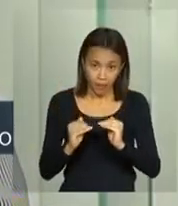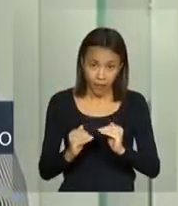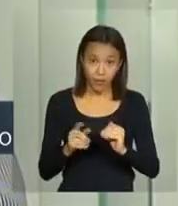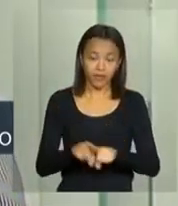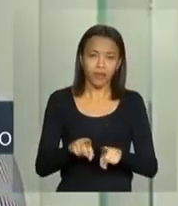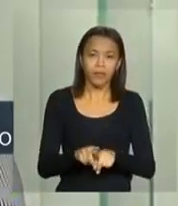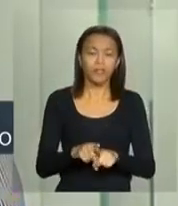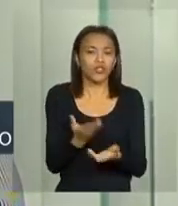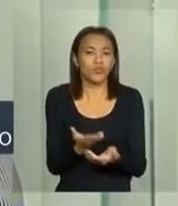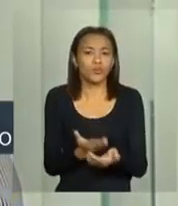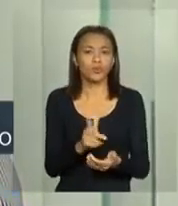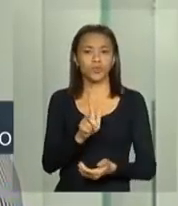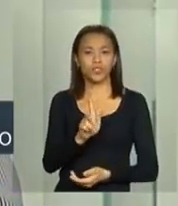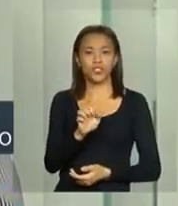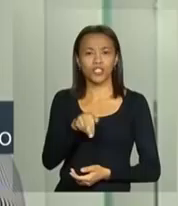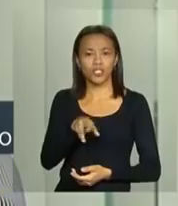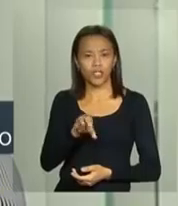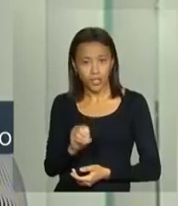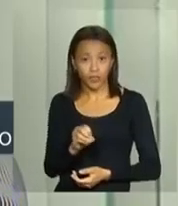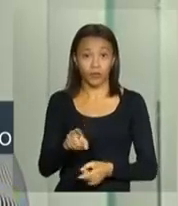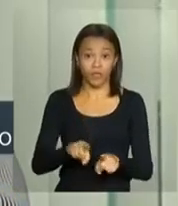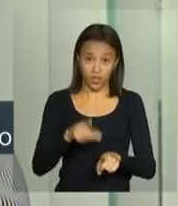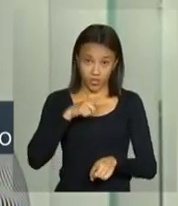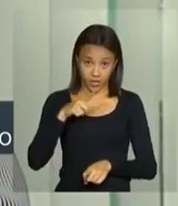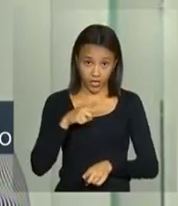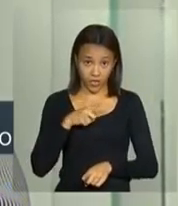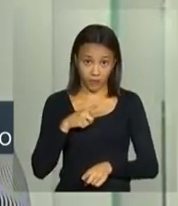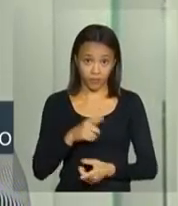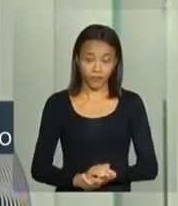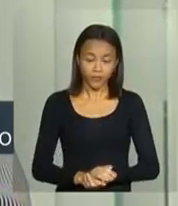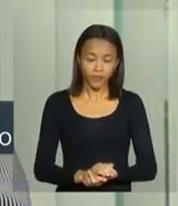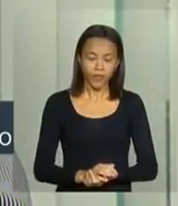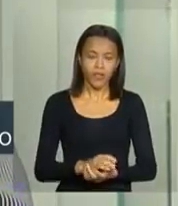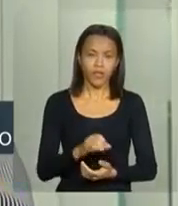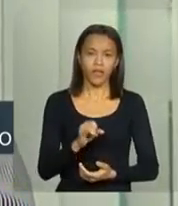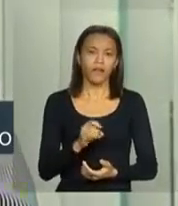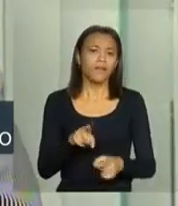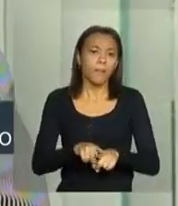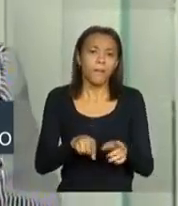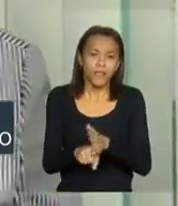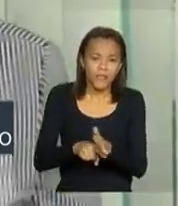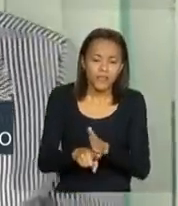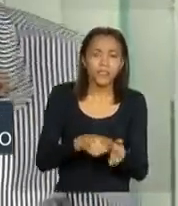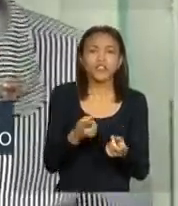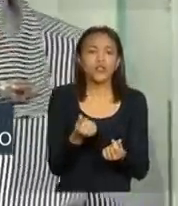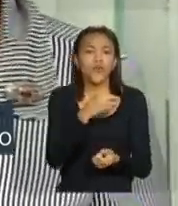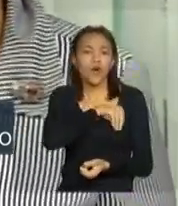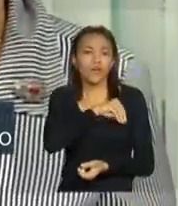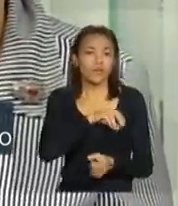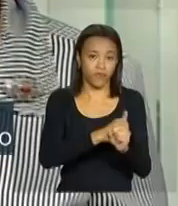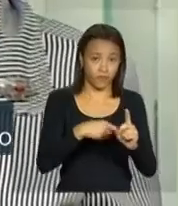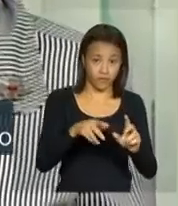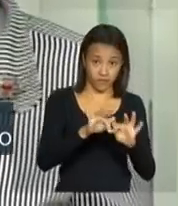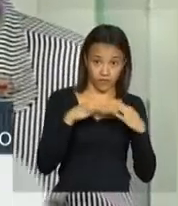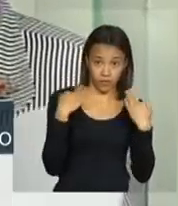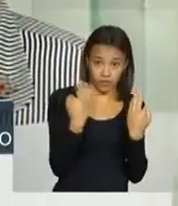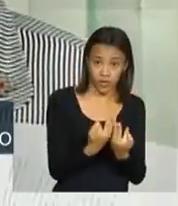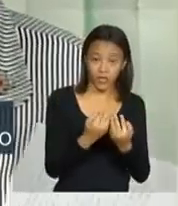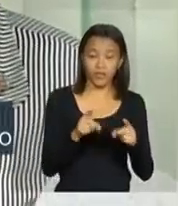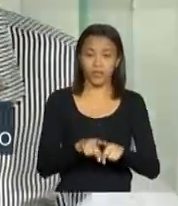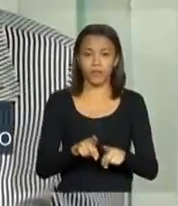os estudos de gênero, com os dados do censo de 2010, pesquisa de orçamentos familiares, e as da PNAD do